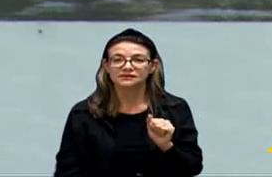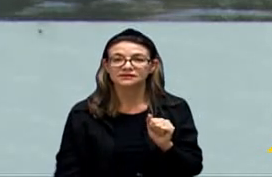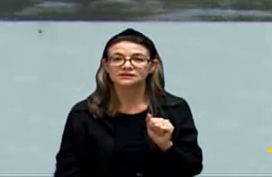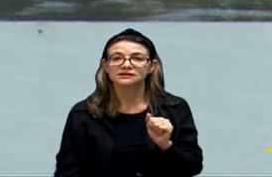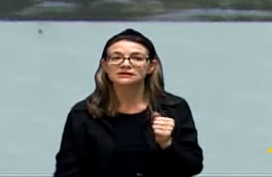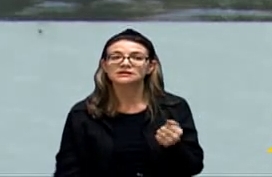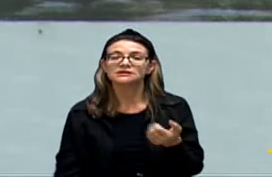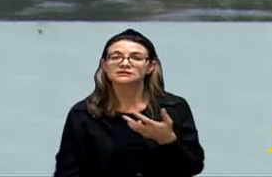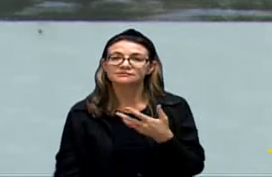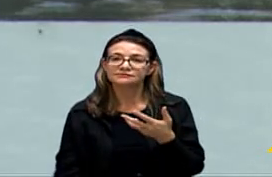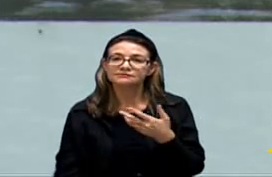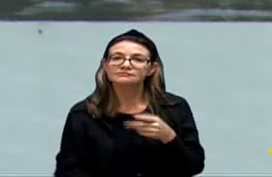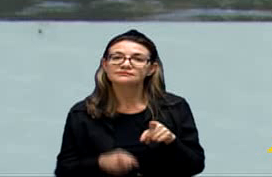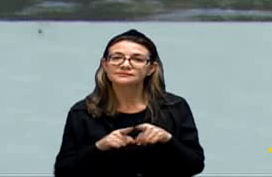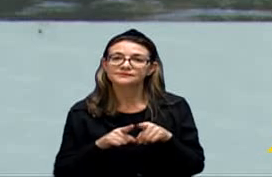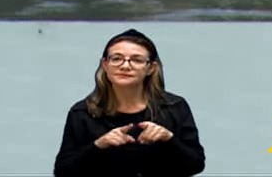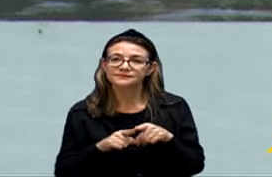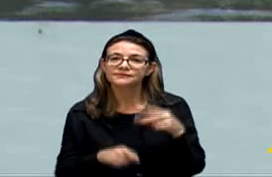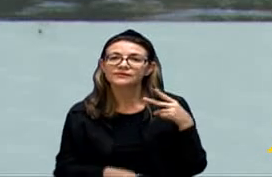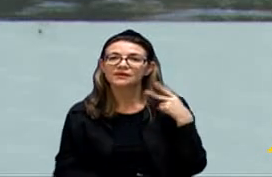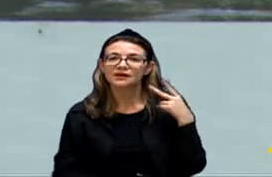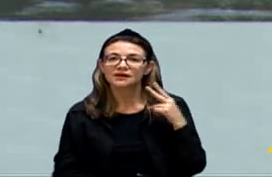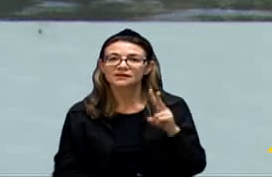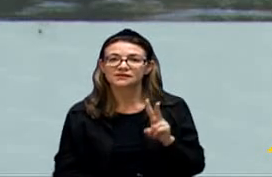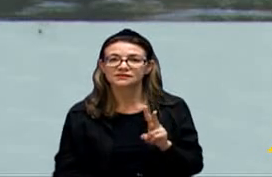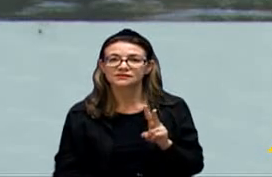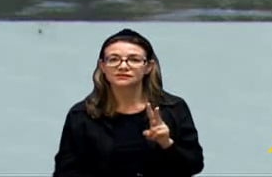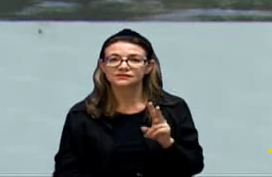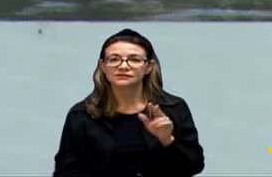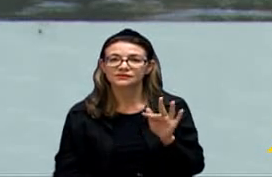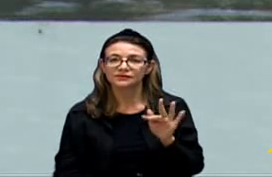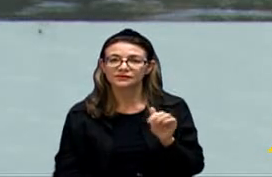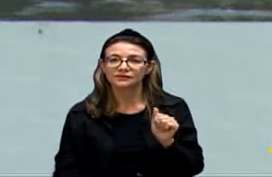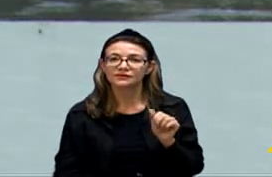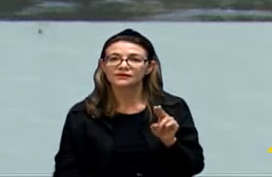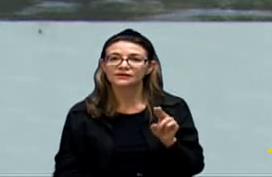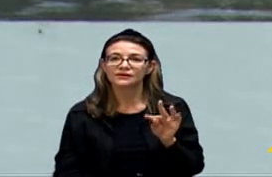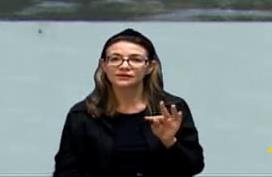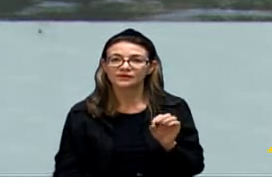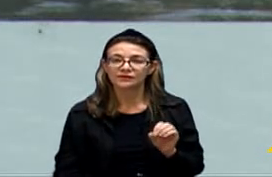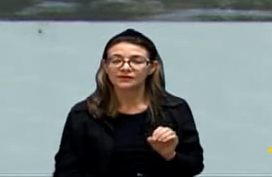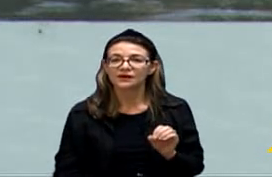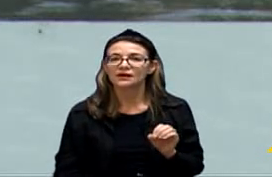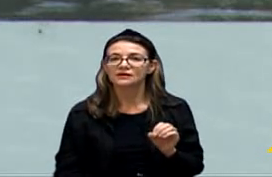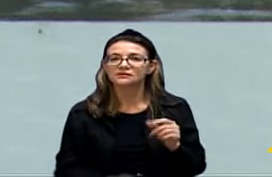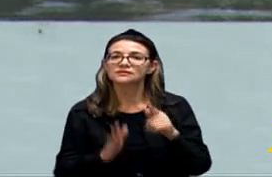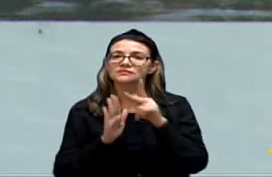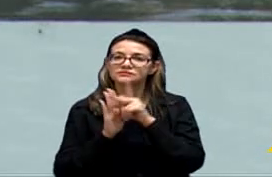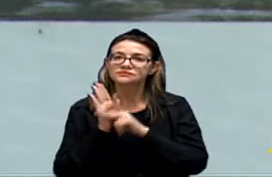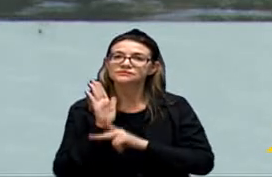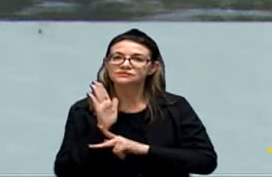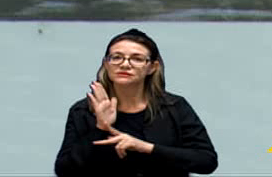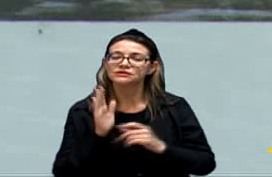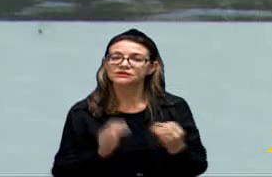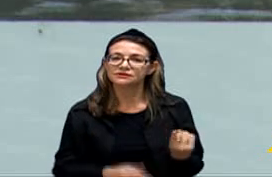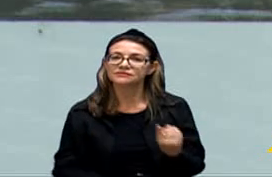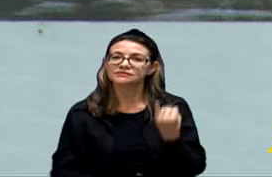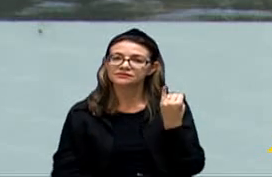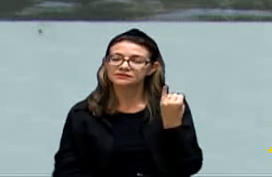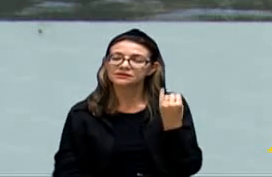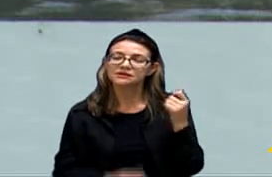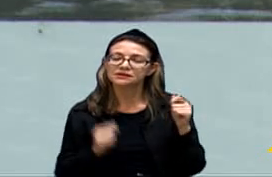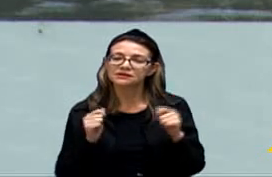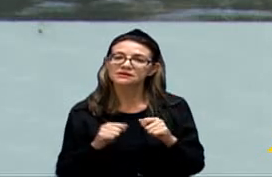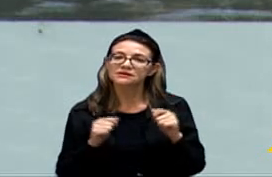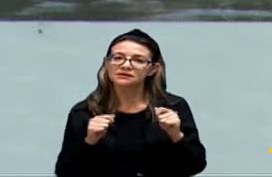conversamos também com o vereador Fausto entendemos que era um um projeto que seria importante que pudesse ser construir dentro